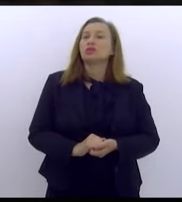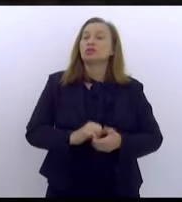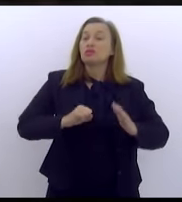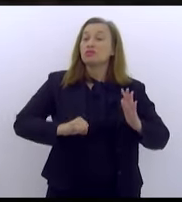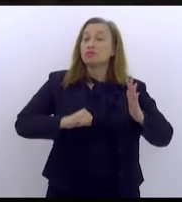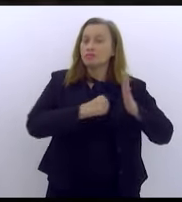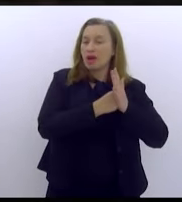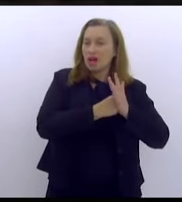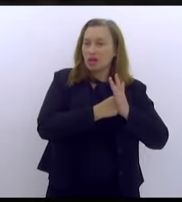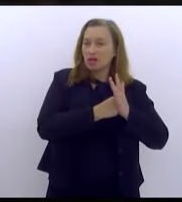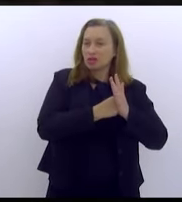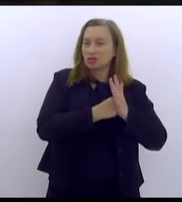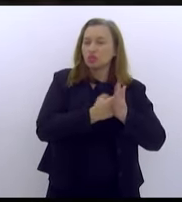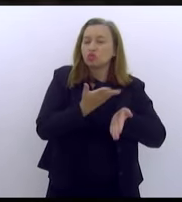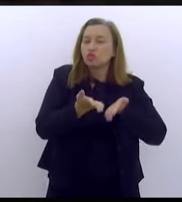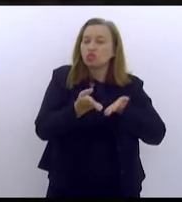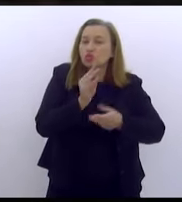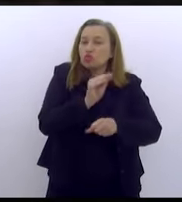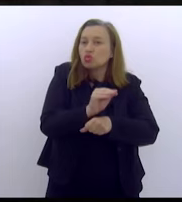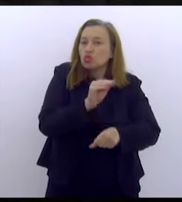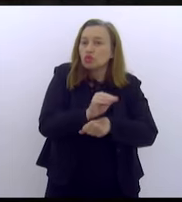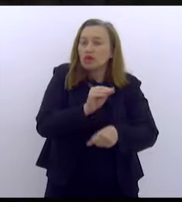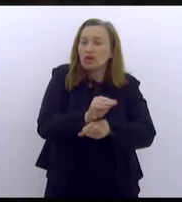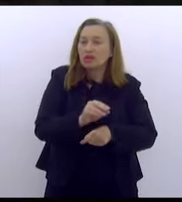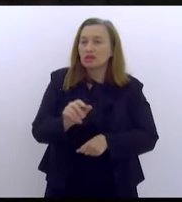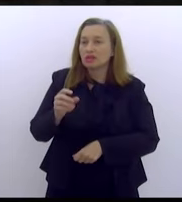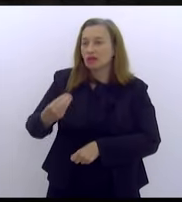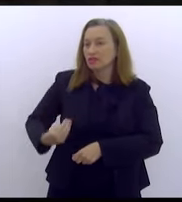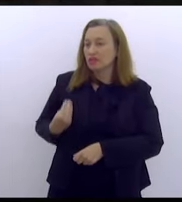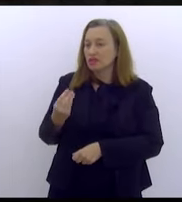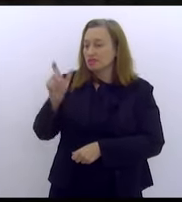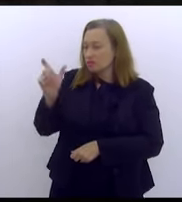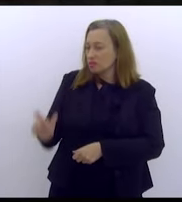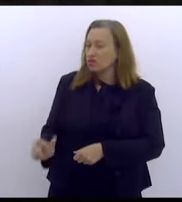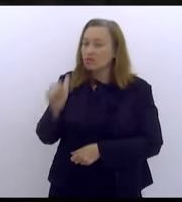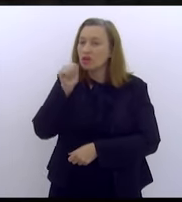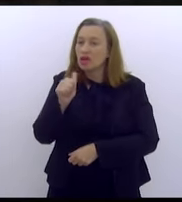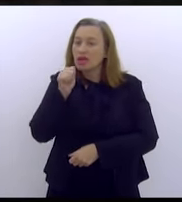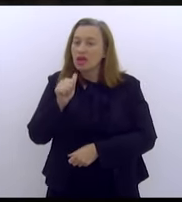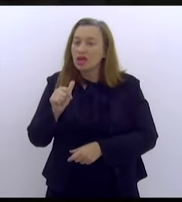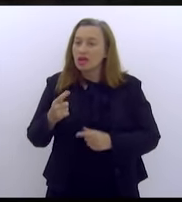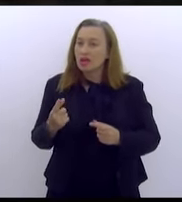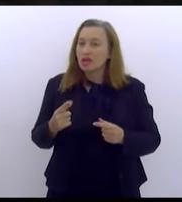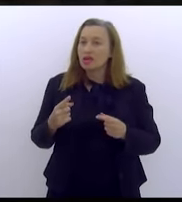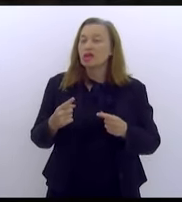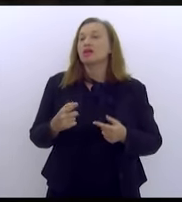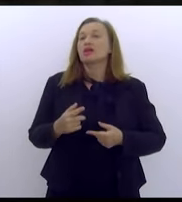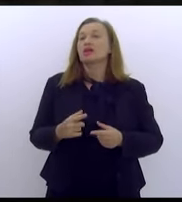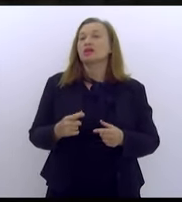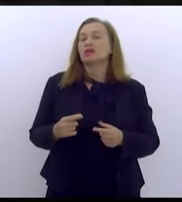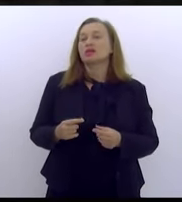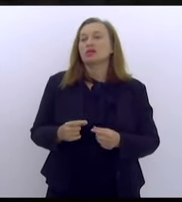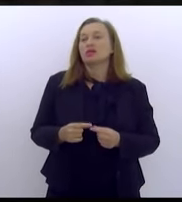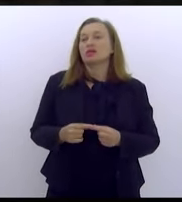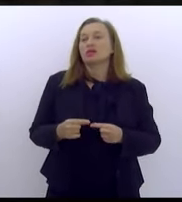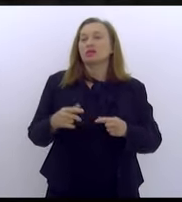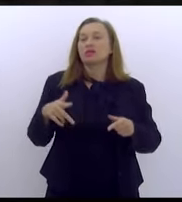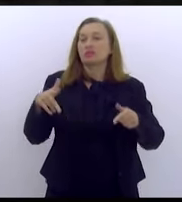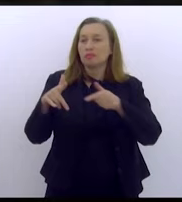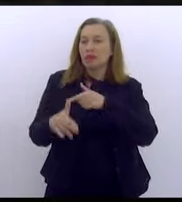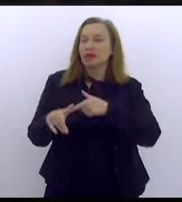impacto da lógica do cuidado sobre a vida dessas mulheres impedem que essas mulheres vivam as suas